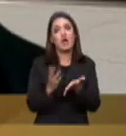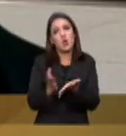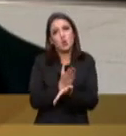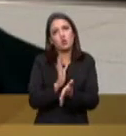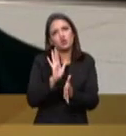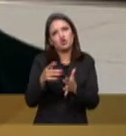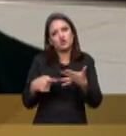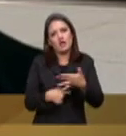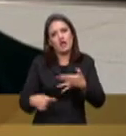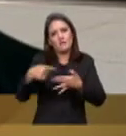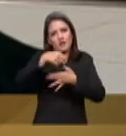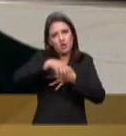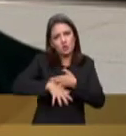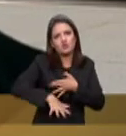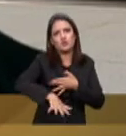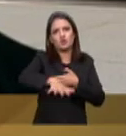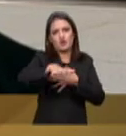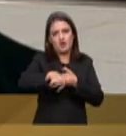já